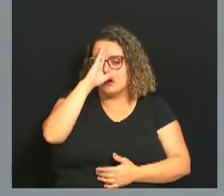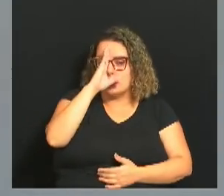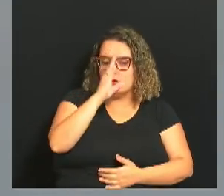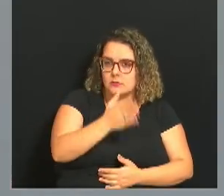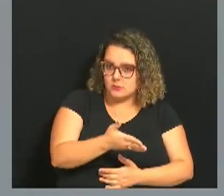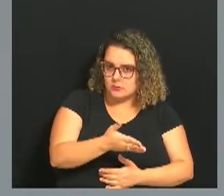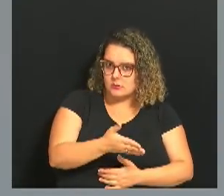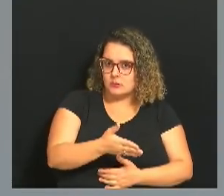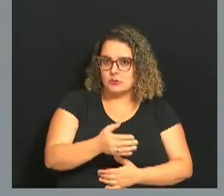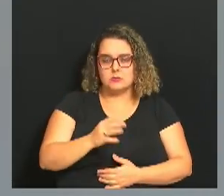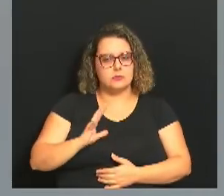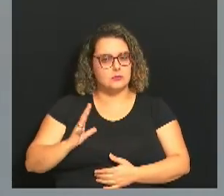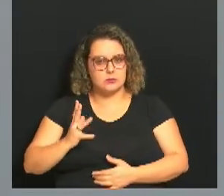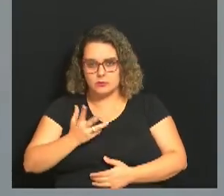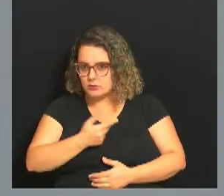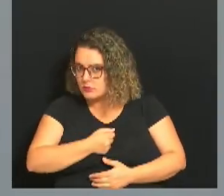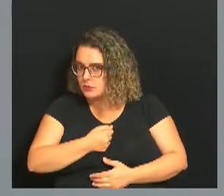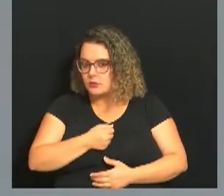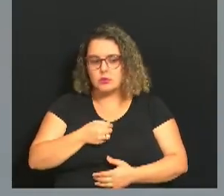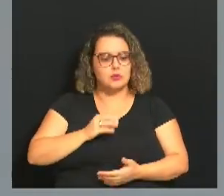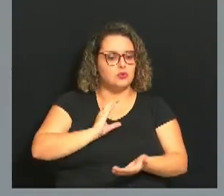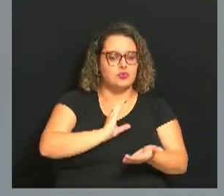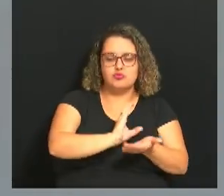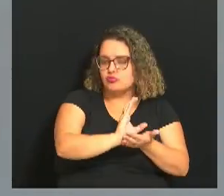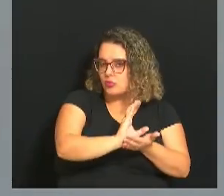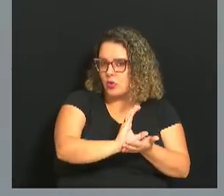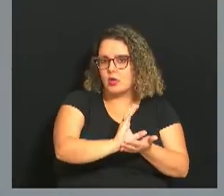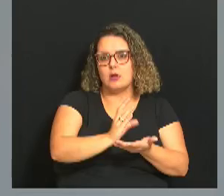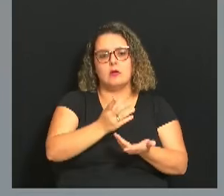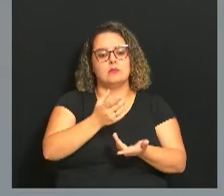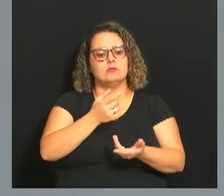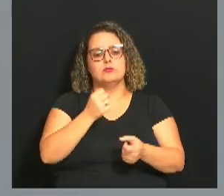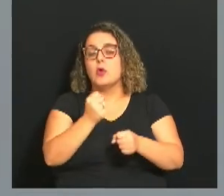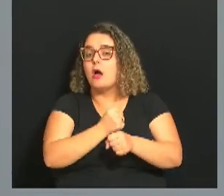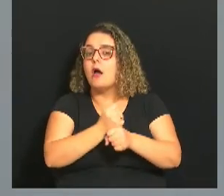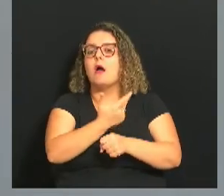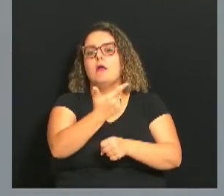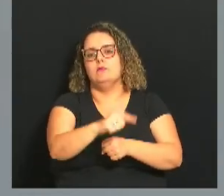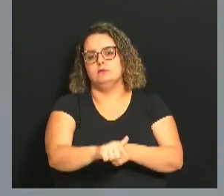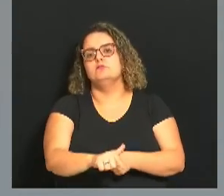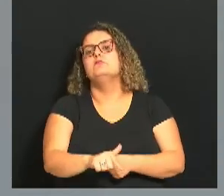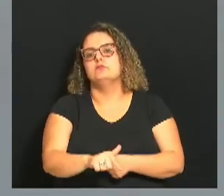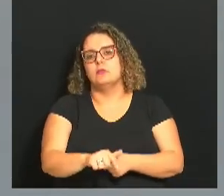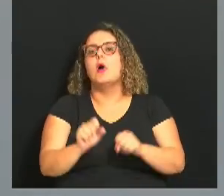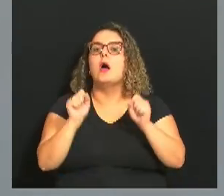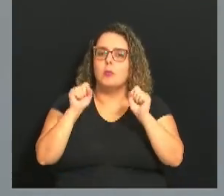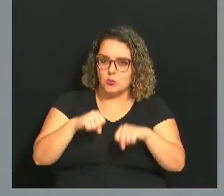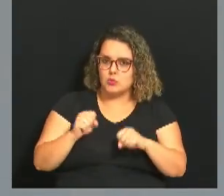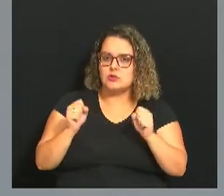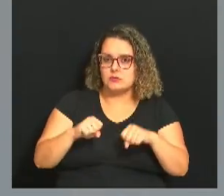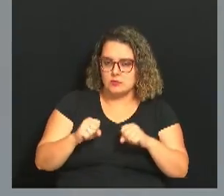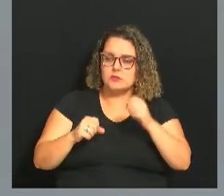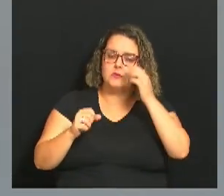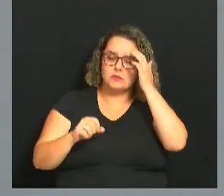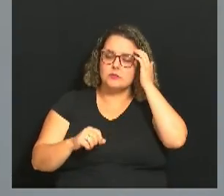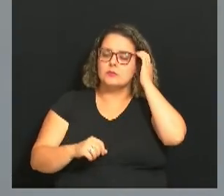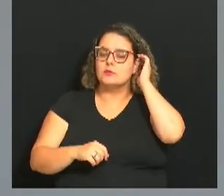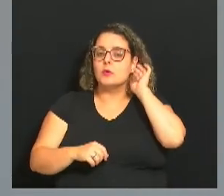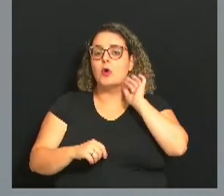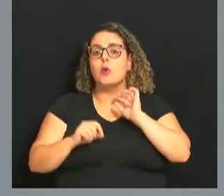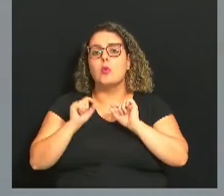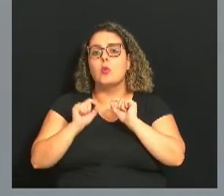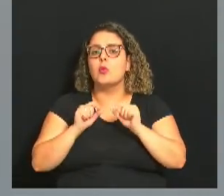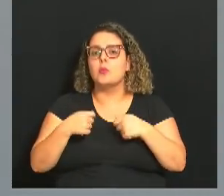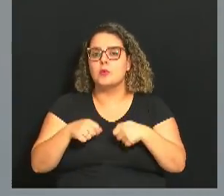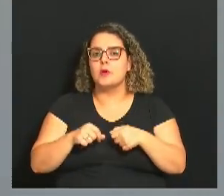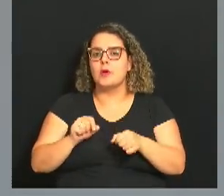de socorro, seja de investimento, seja de reconstrução. Então, é possível. Agora, o que tem que acontecer é o poder